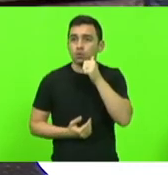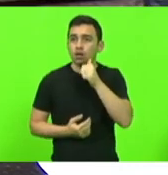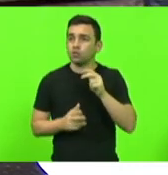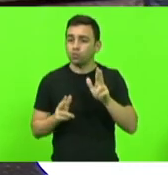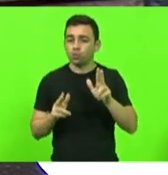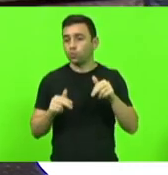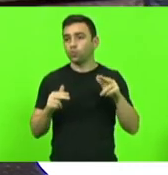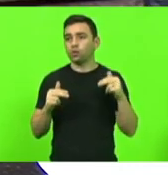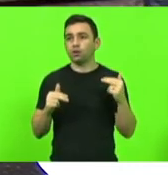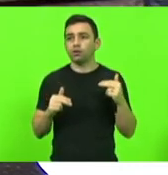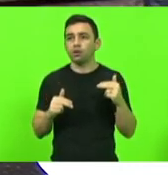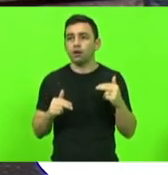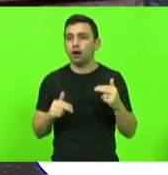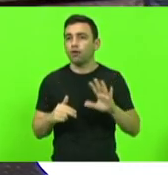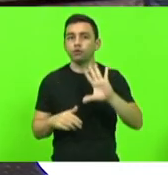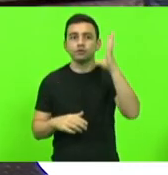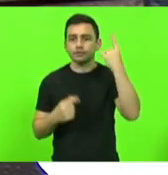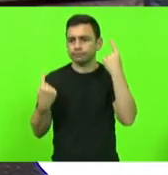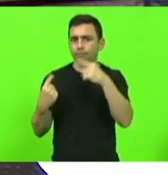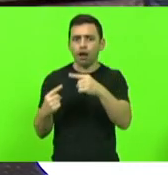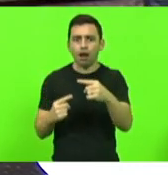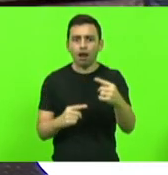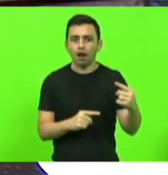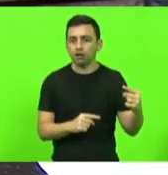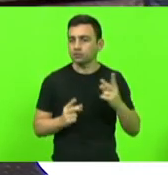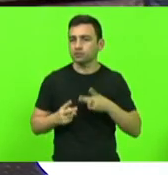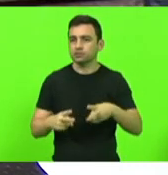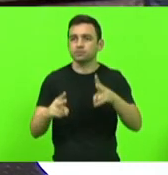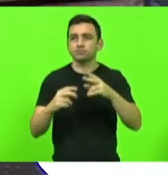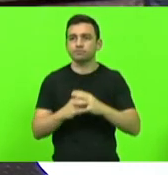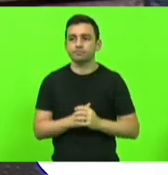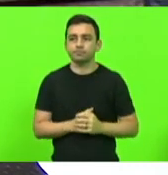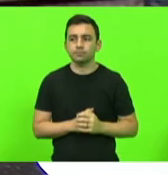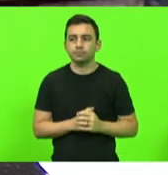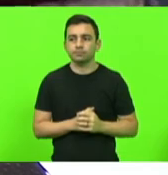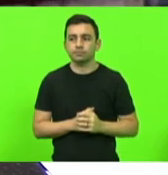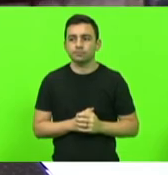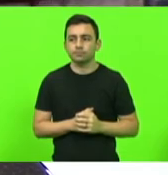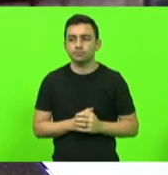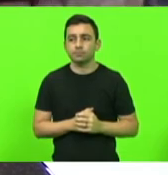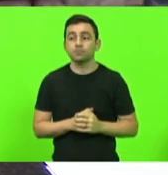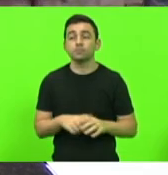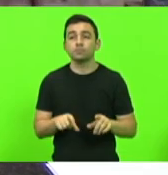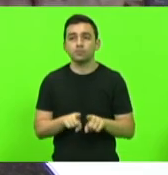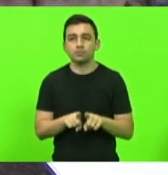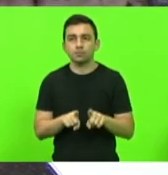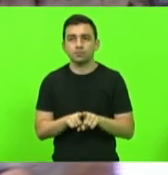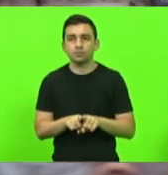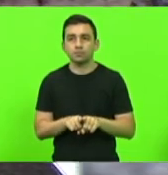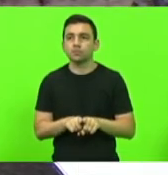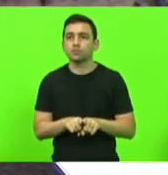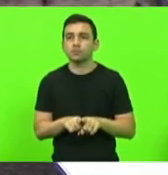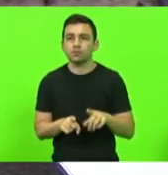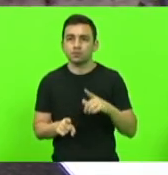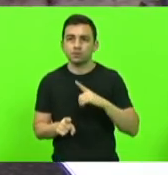ser agredida. Eu tenho aqui um projeto, eu tenho aqui